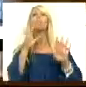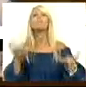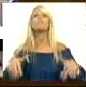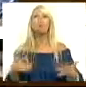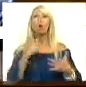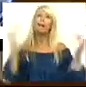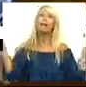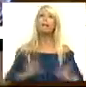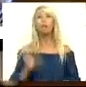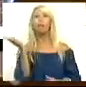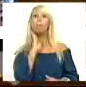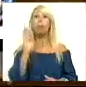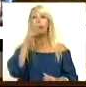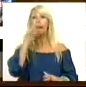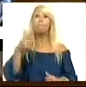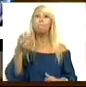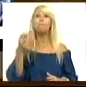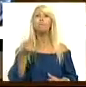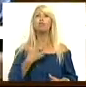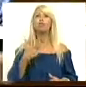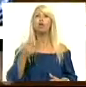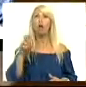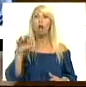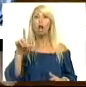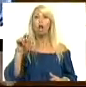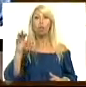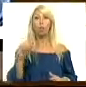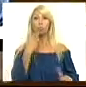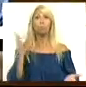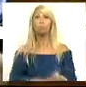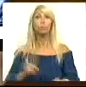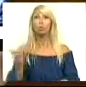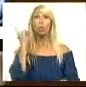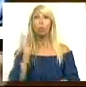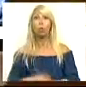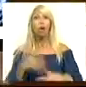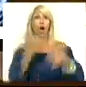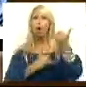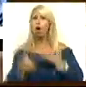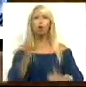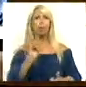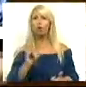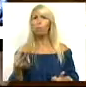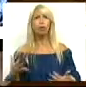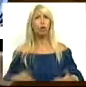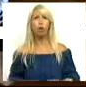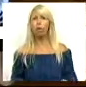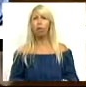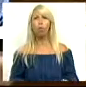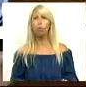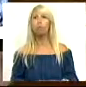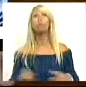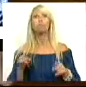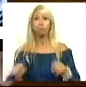nossa dependência do petróleo e não é verdade. Não substitui o petróleo e designadamente com a política